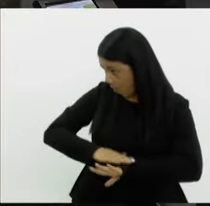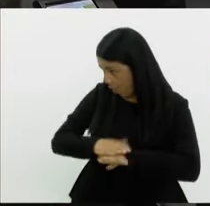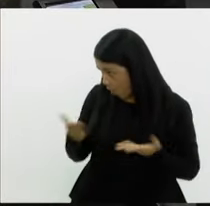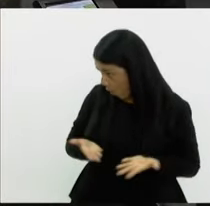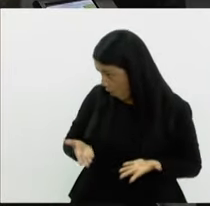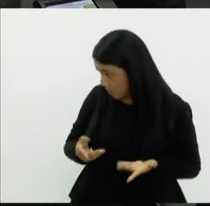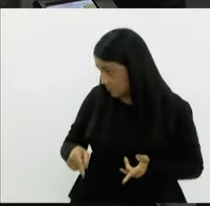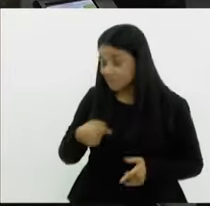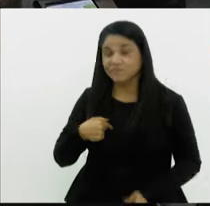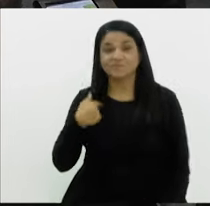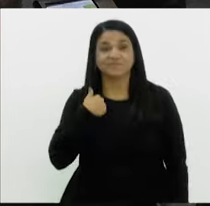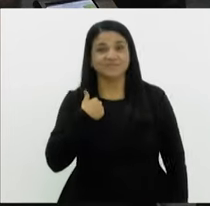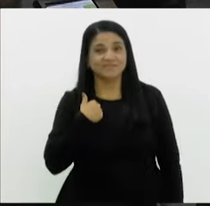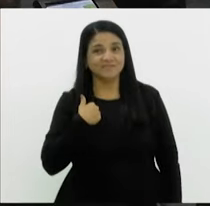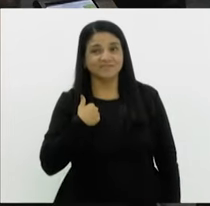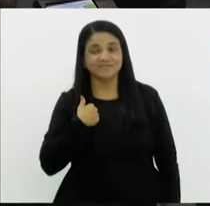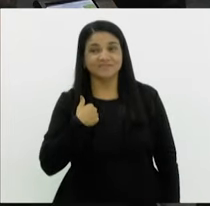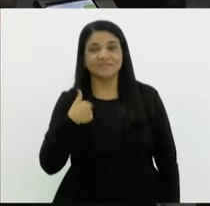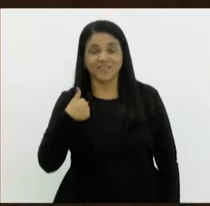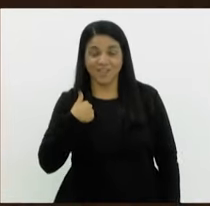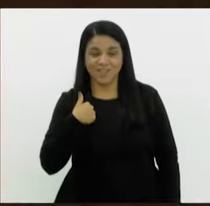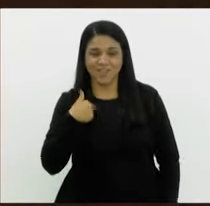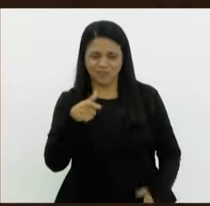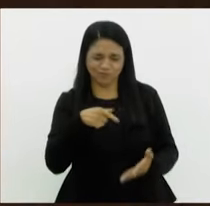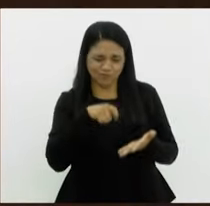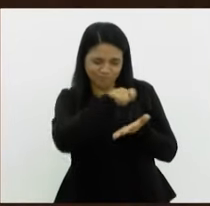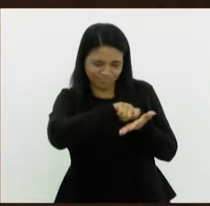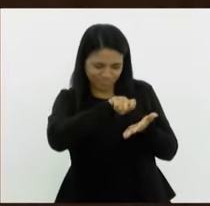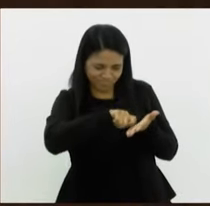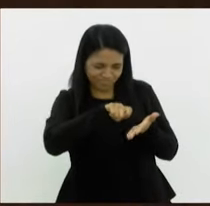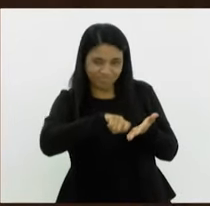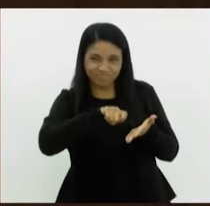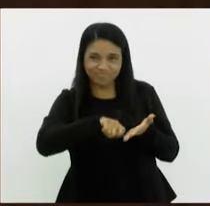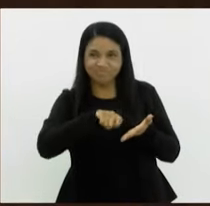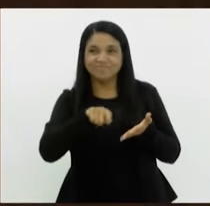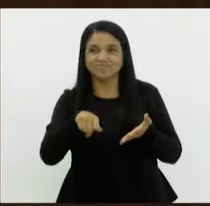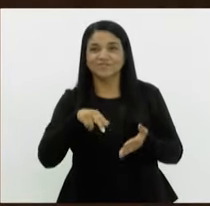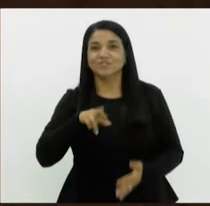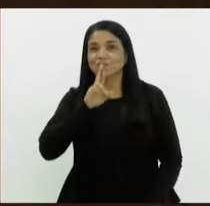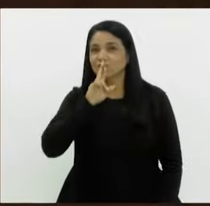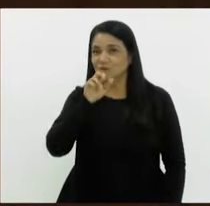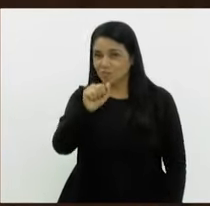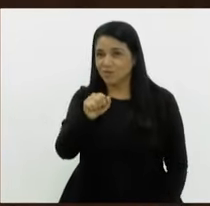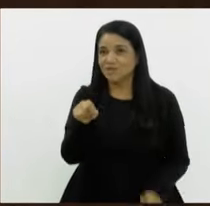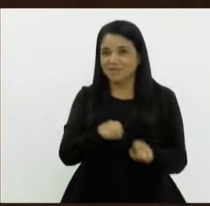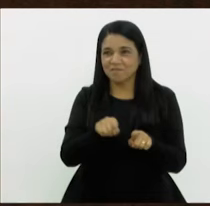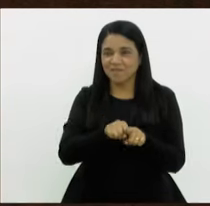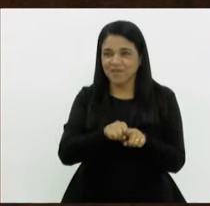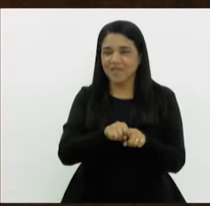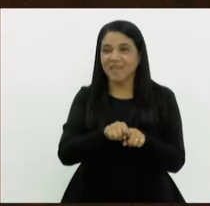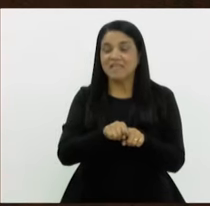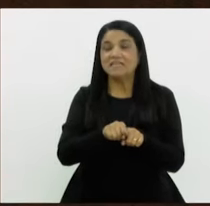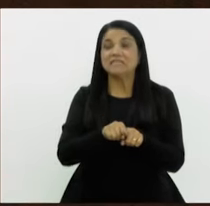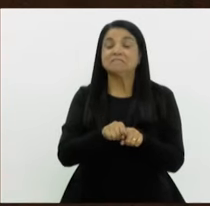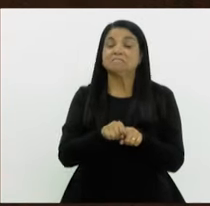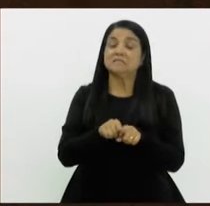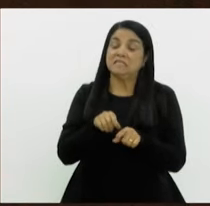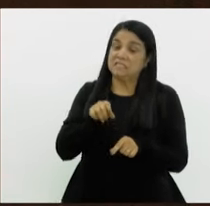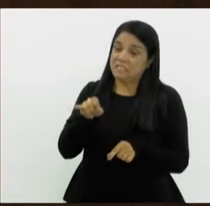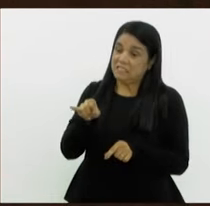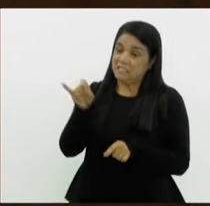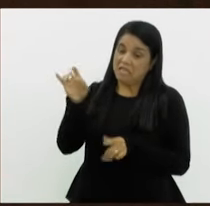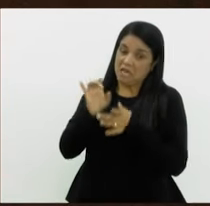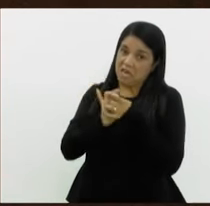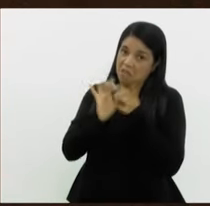acesso ao esboço, ao rascunho. De do... Amorim? É. Amorim também amor, pode se falar então. Se ele permitir, pelo menos